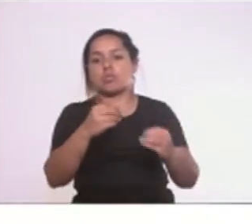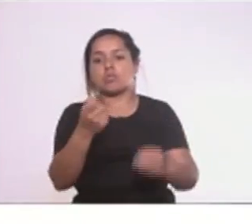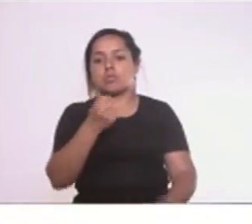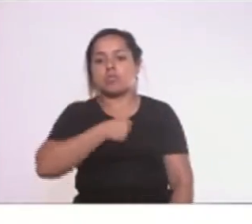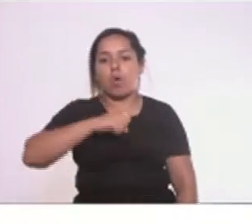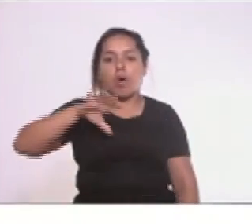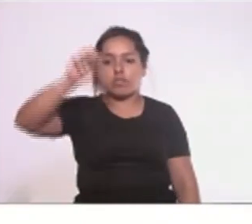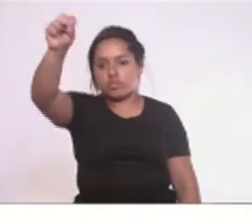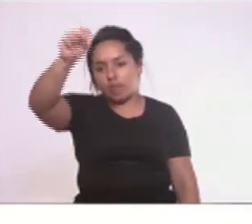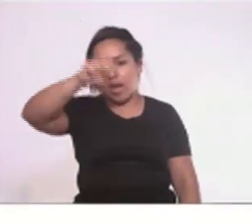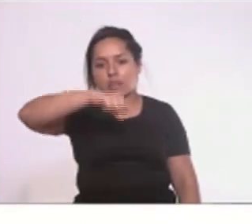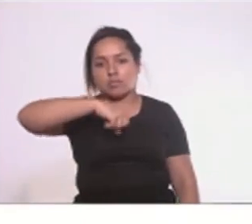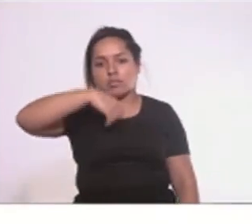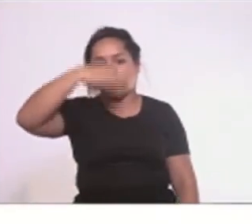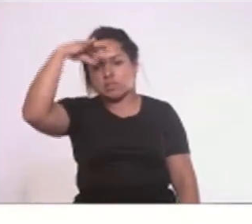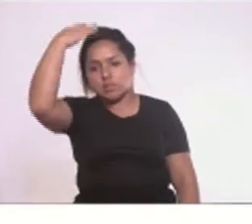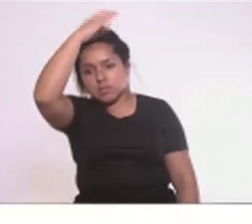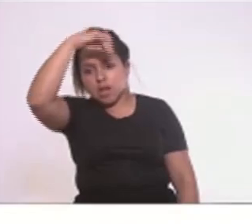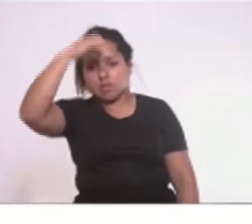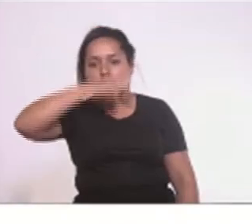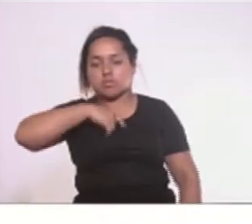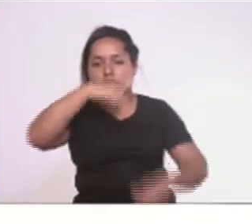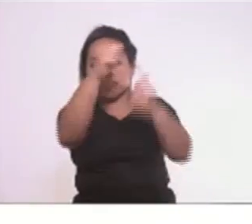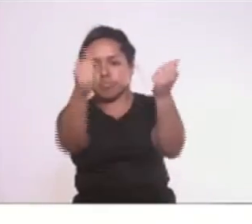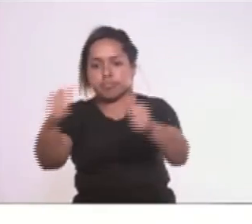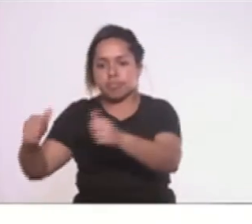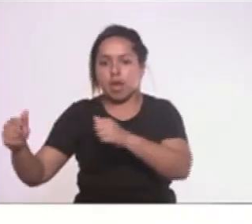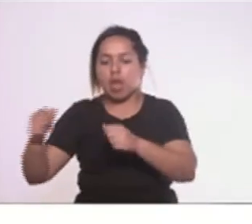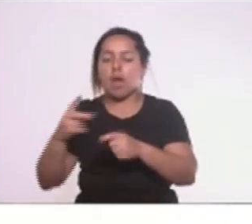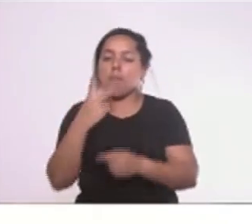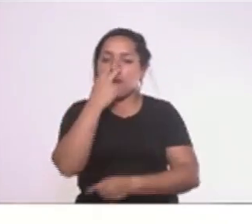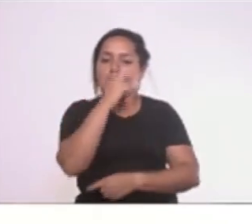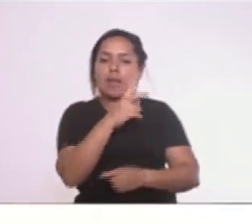nos protejam, guiem e iluminem na continuidade da nossa trajetória. Viva o Rio de Janeiro, viva o povo fluminense.